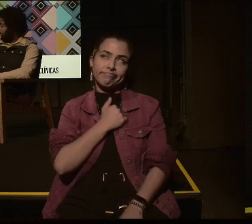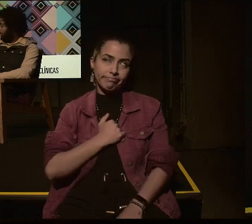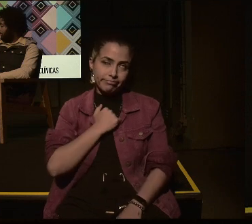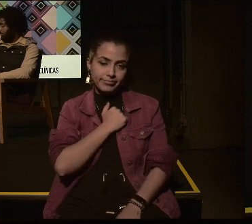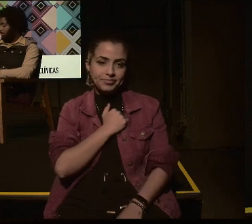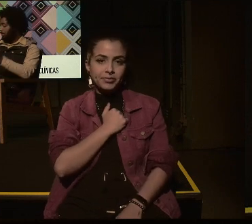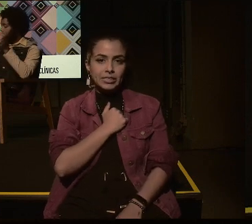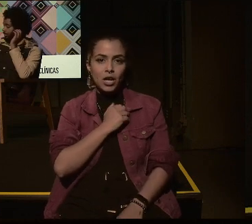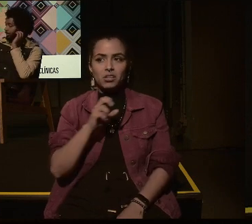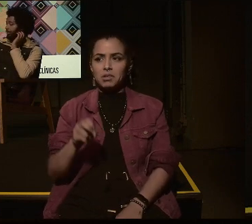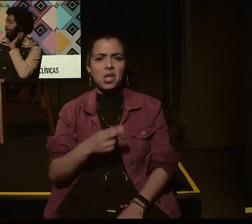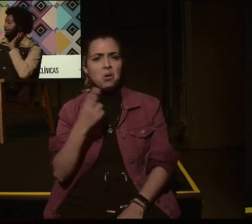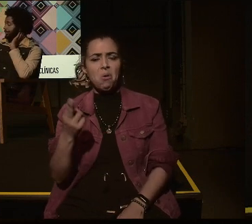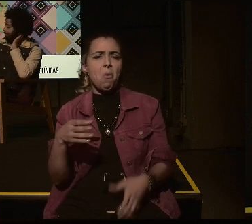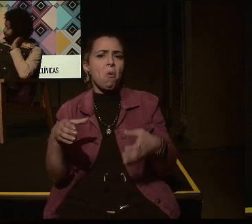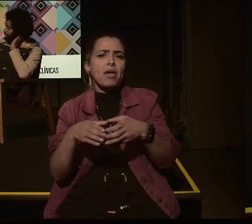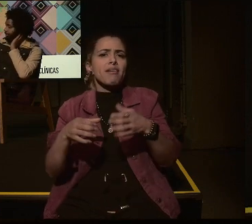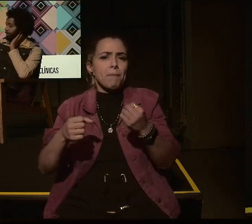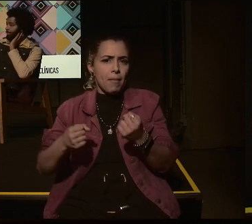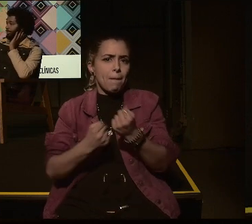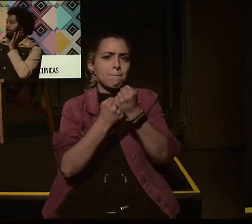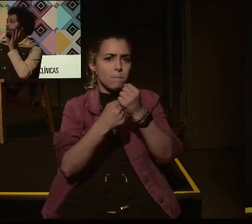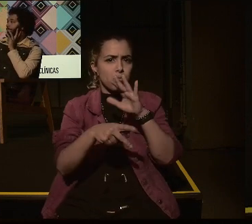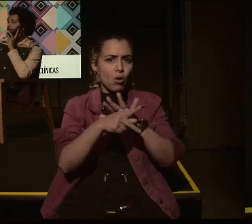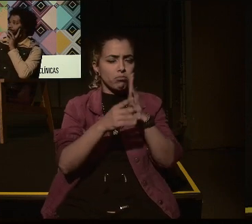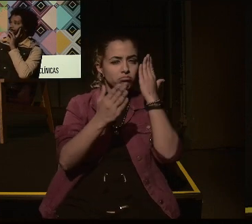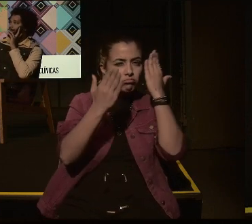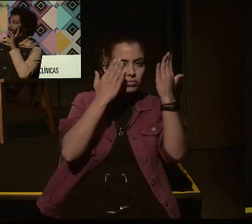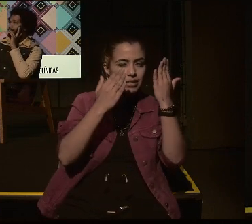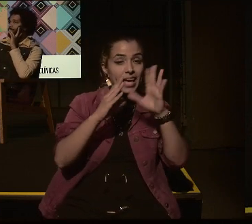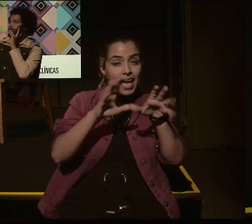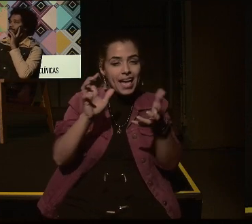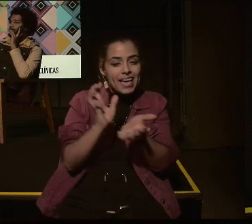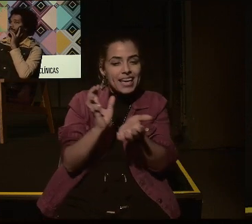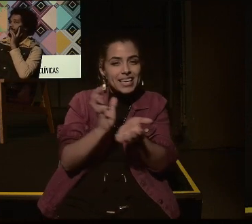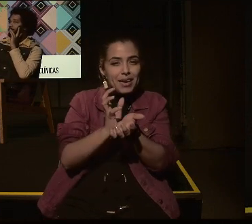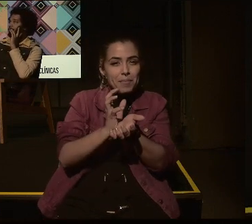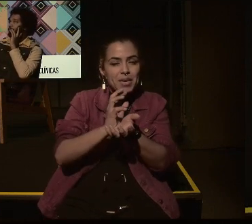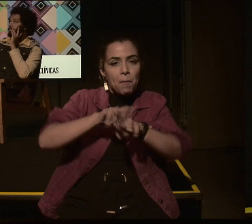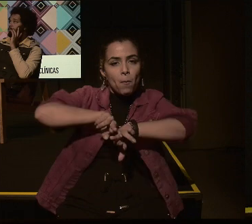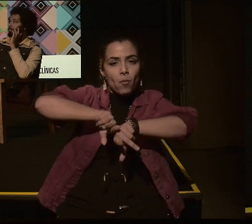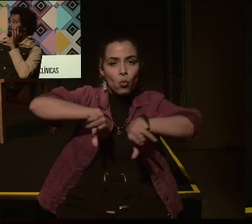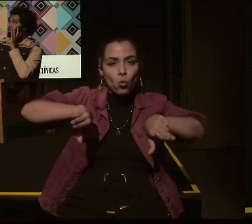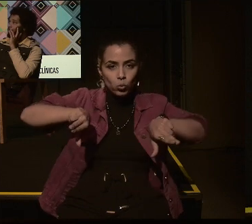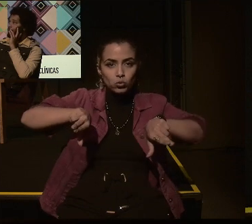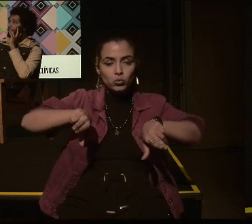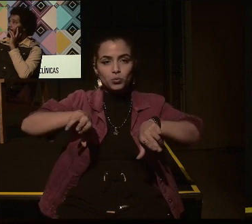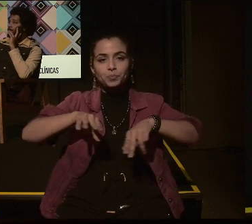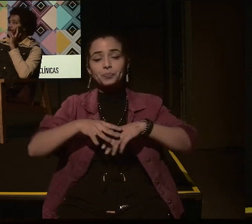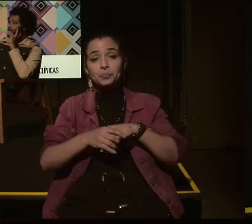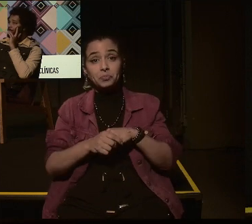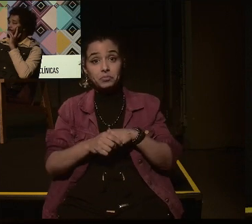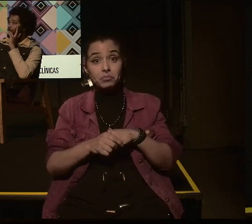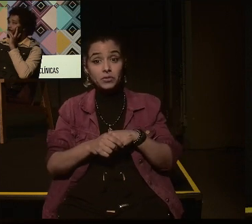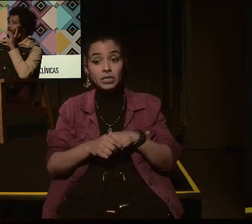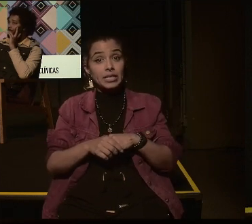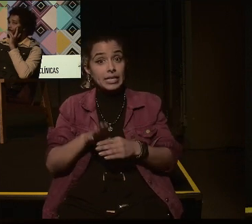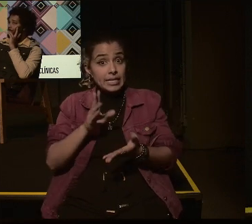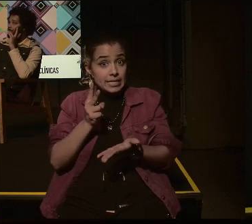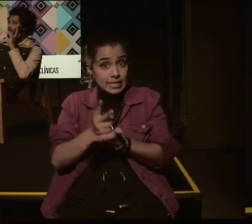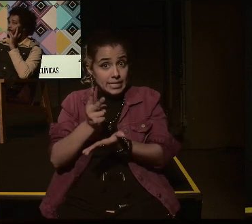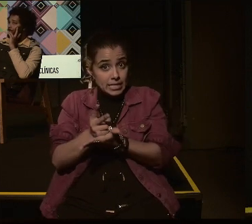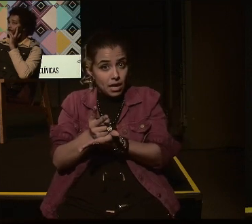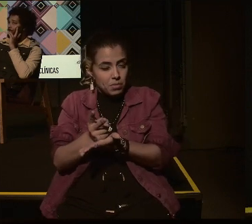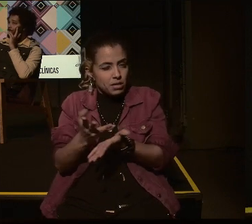de apoio matricial, as equipes multi, né, que eu chamo de equipes multi, quando elas promovem no